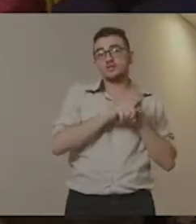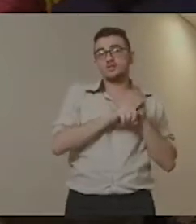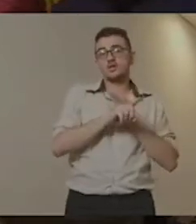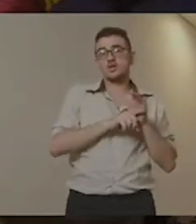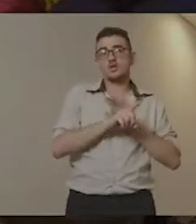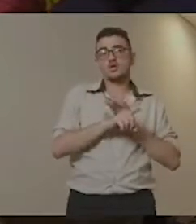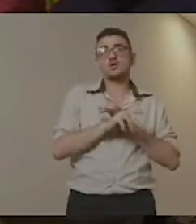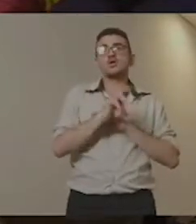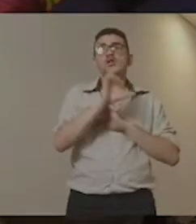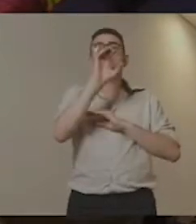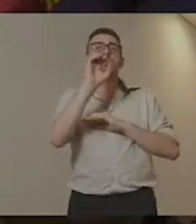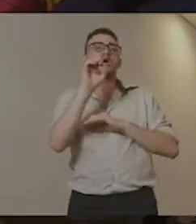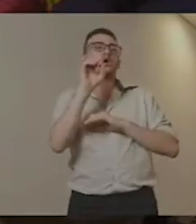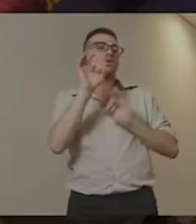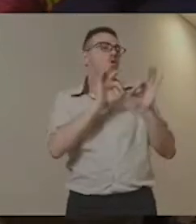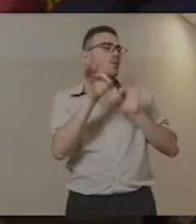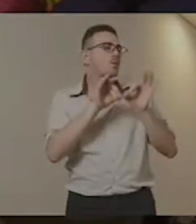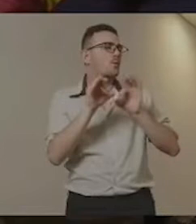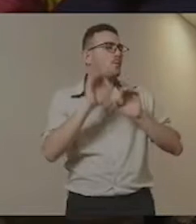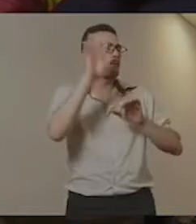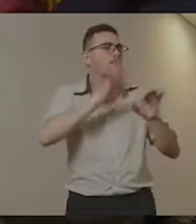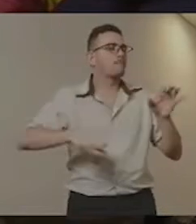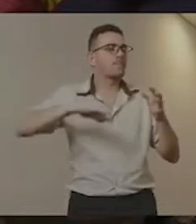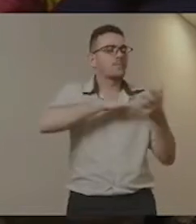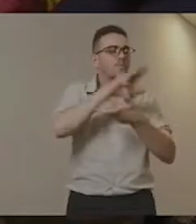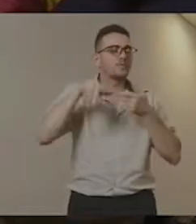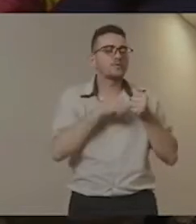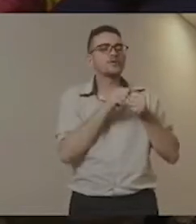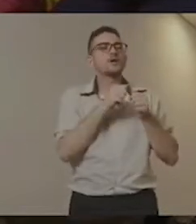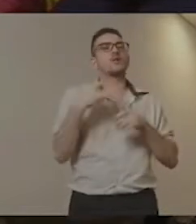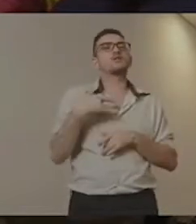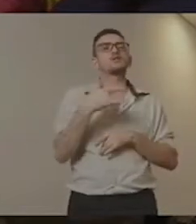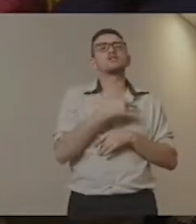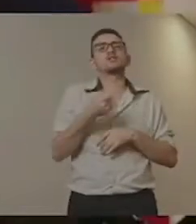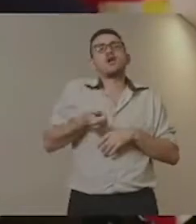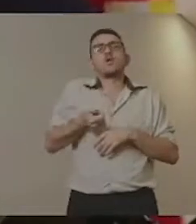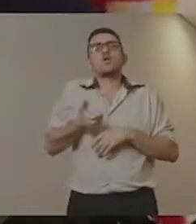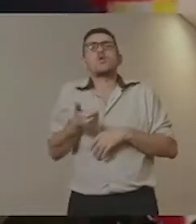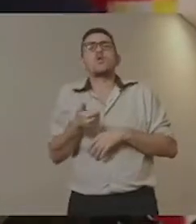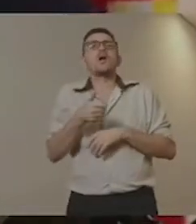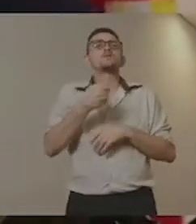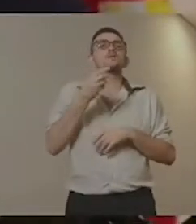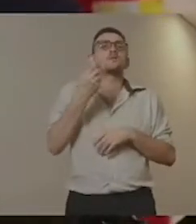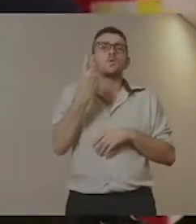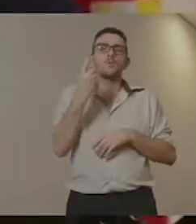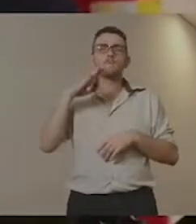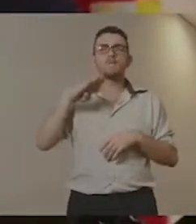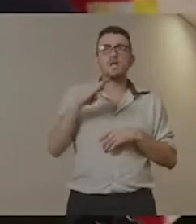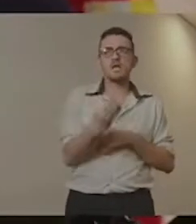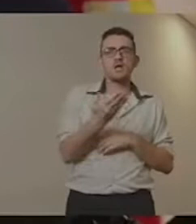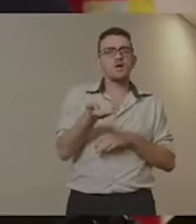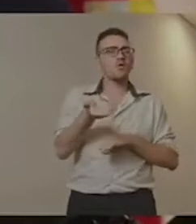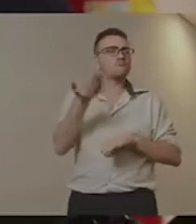tinha quase 1 bilhão de pessoas com problemas de saúde mental. Então, ali estava com a saúde mental prejudicada de alguma forma.